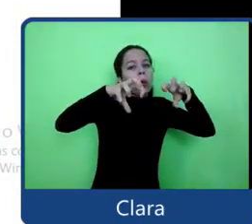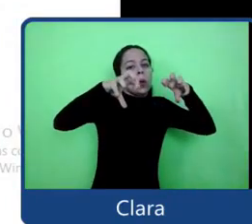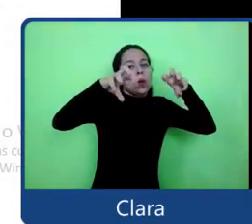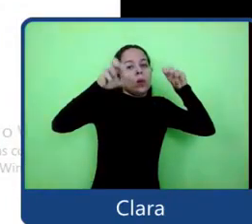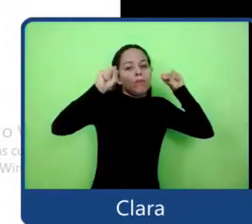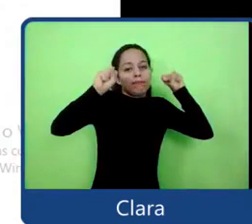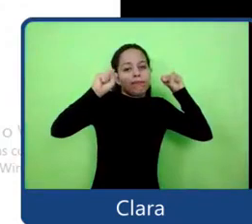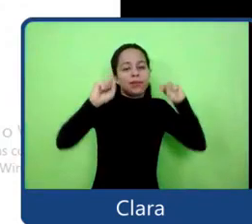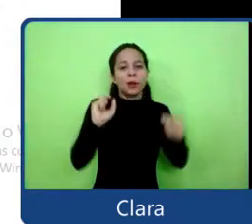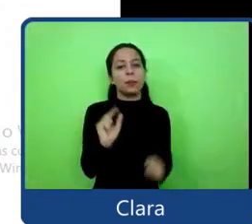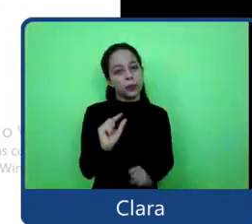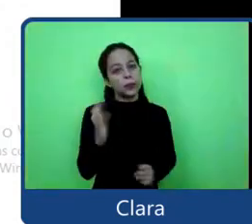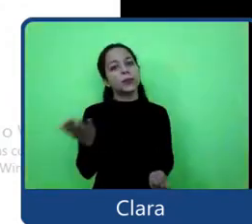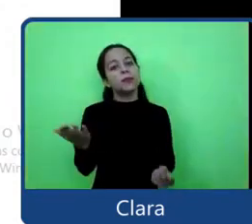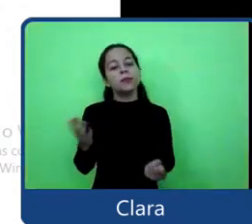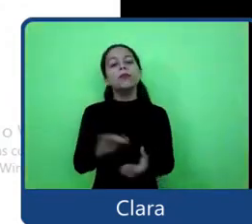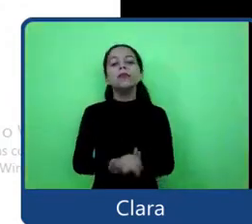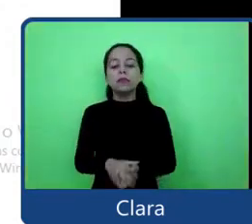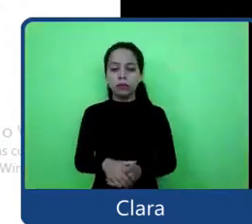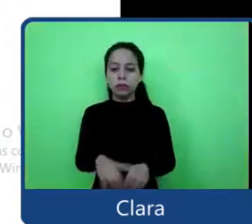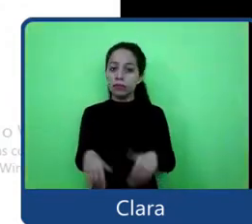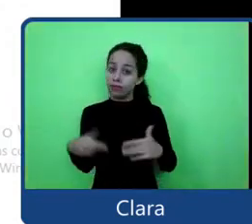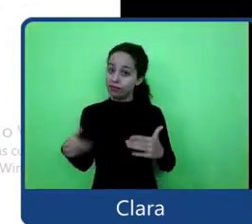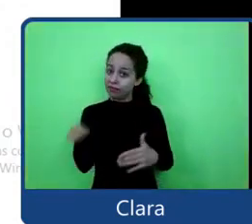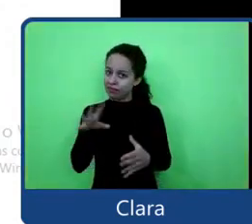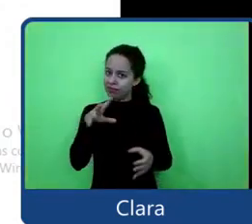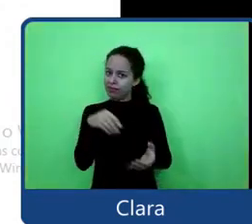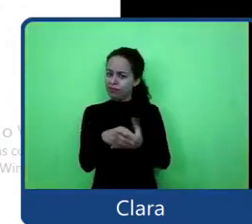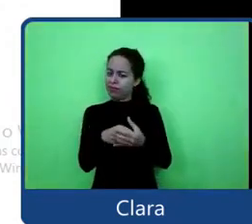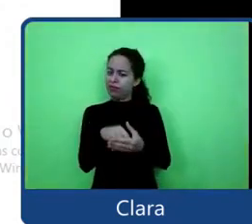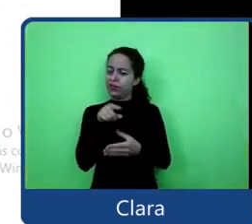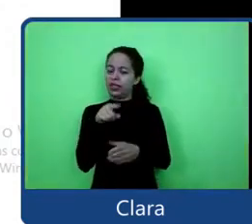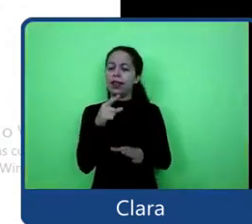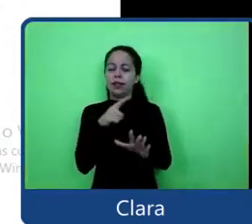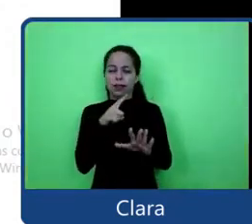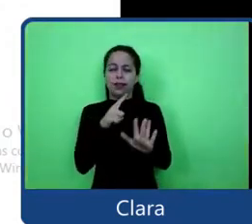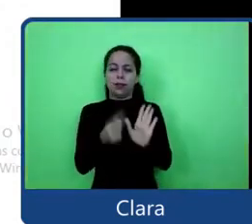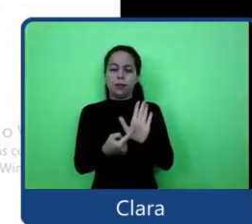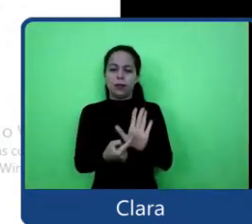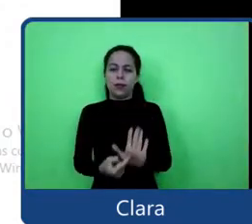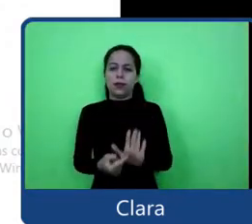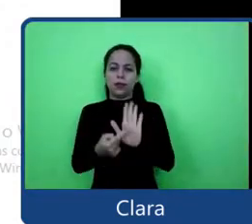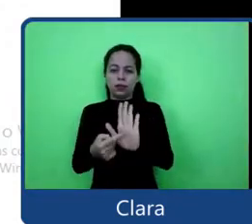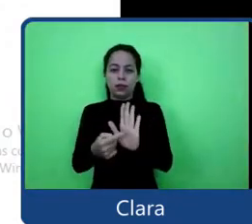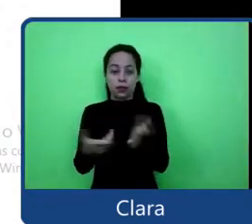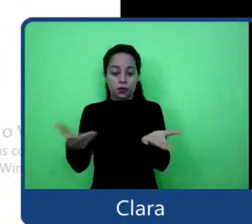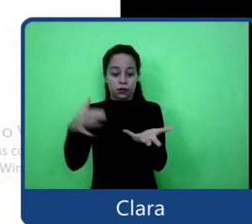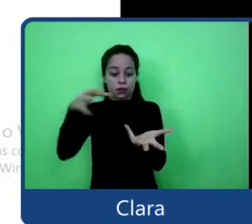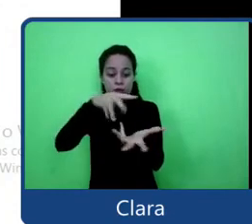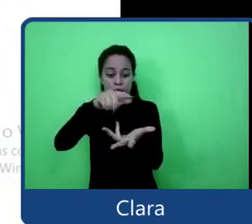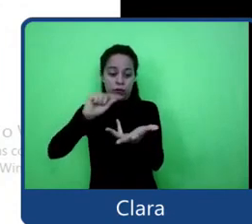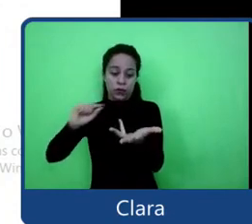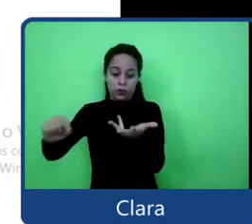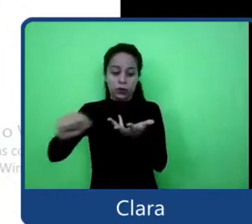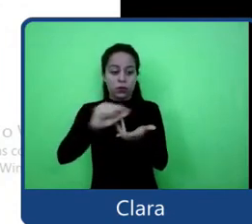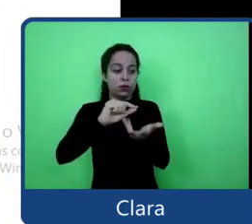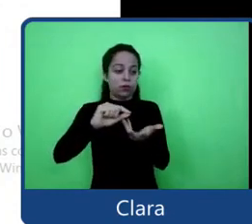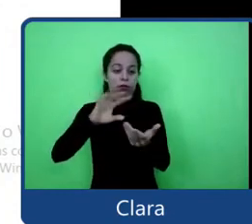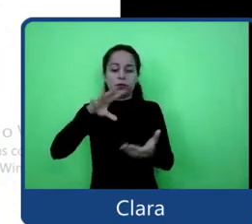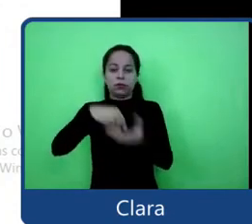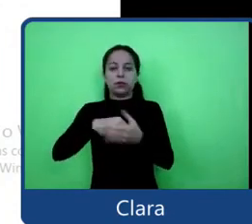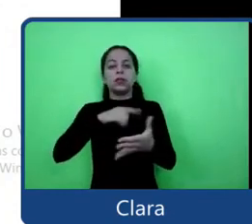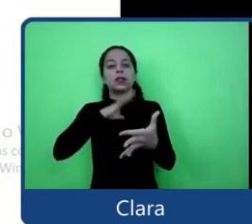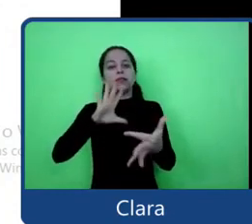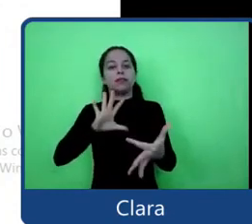indica, né, um reflexo do fato de que o sistema terrestre ele é extremamente integrado, né? Você tem